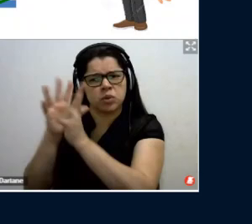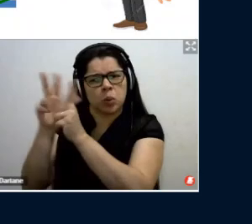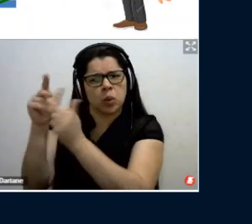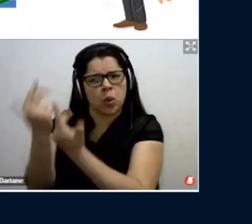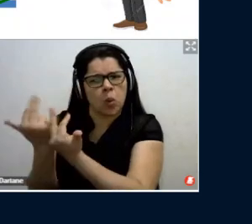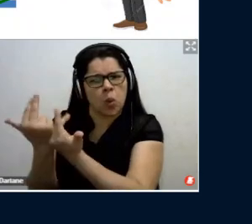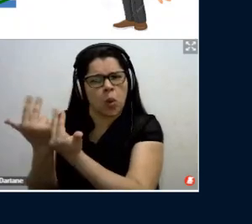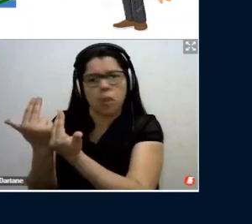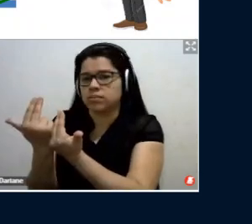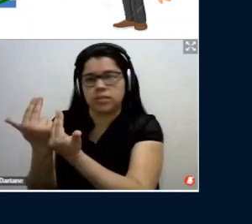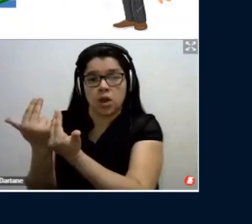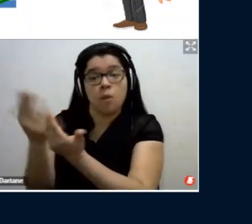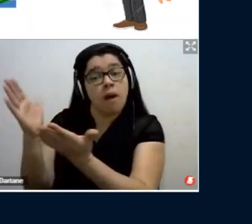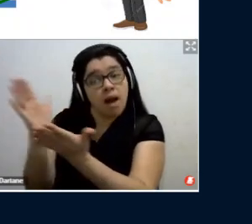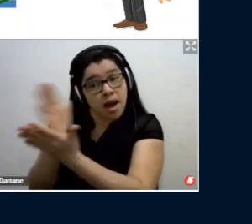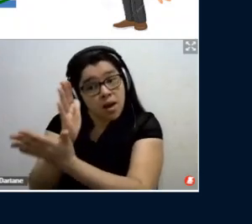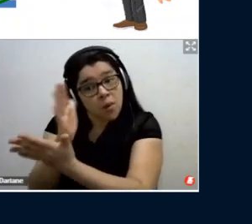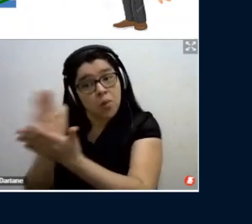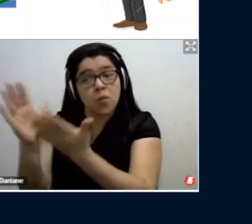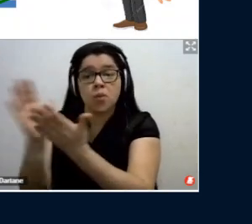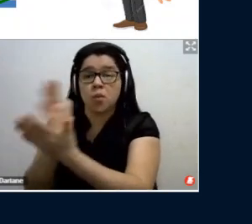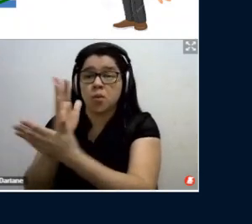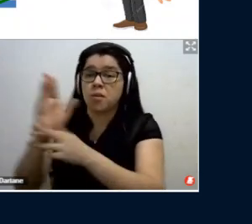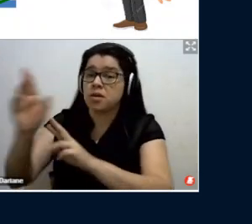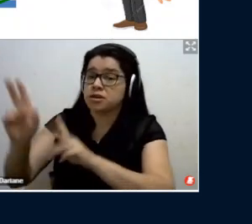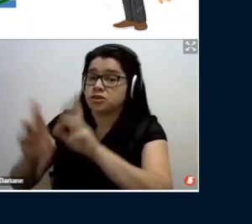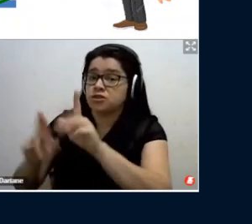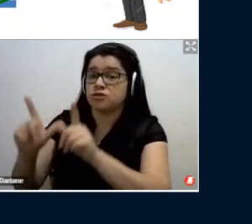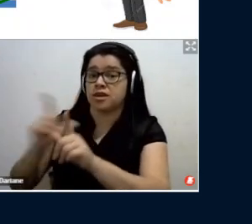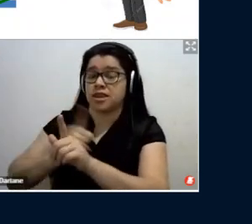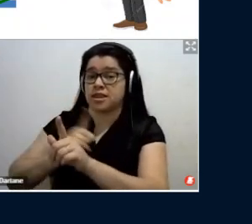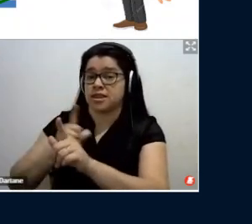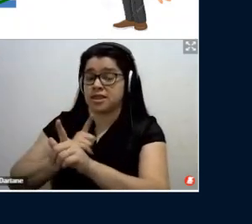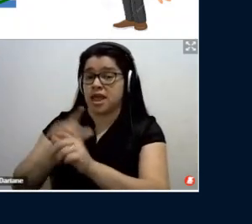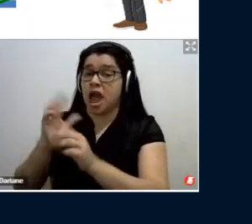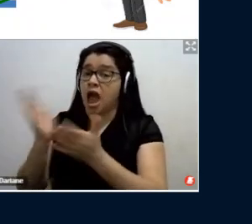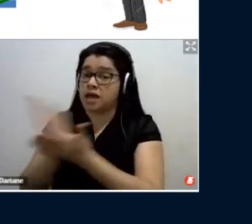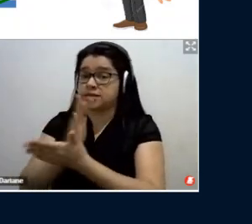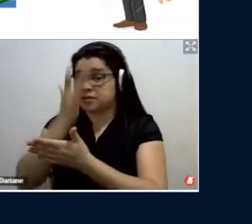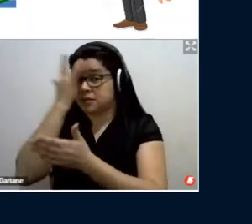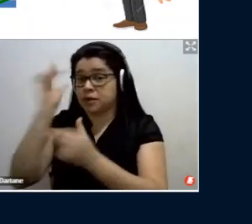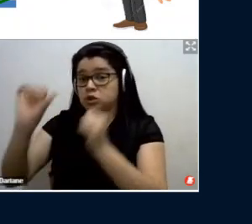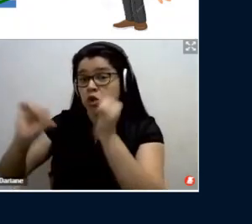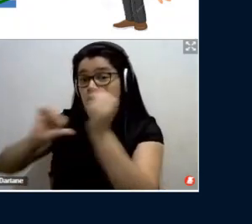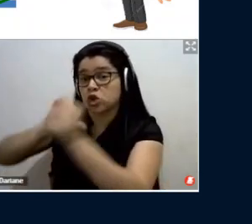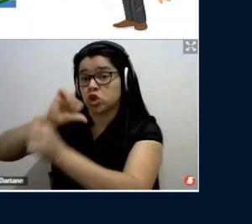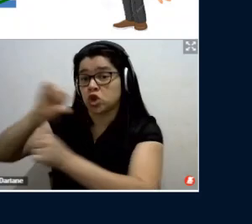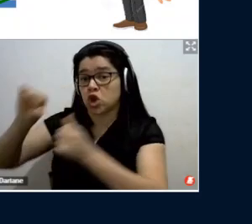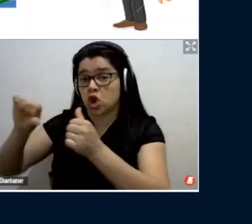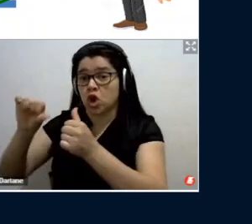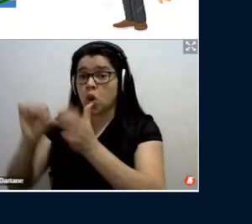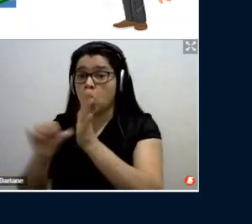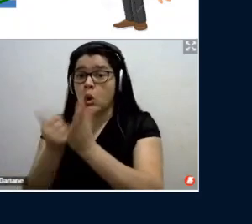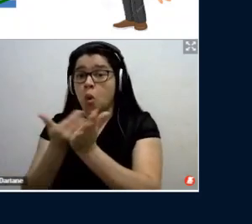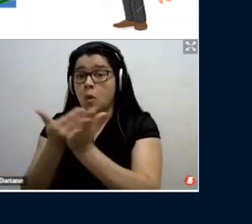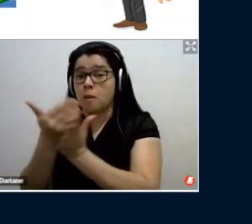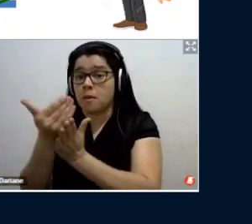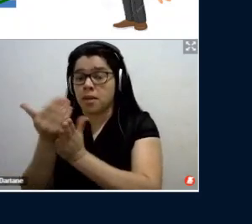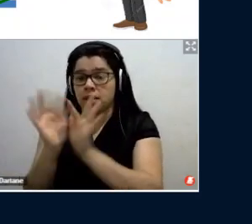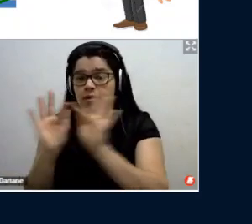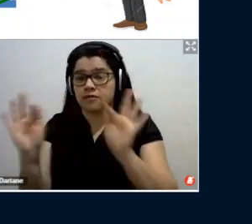Algumas pessoas começam a escrever pelo objeto. Tá? Por isso precisa entender